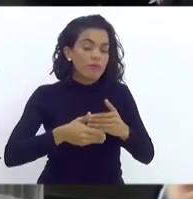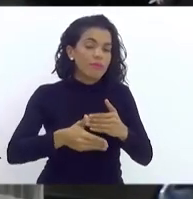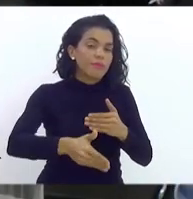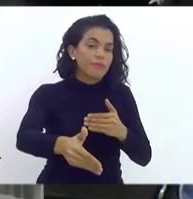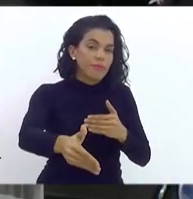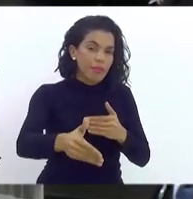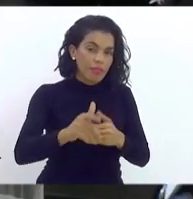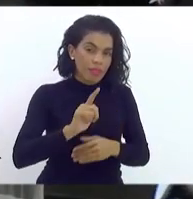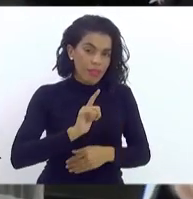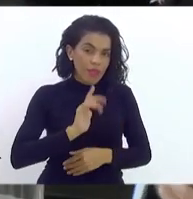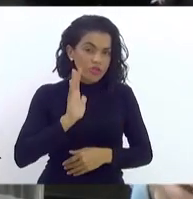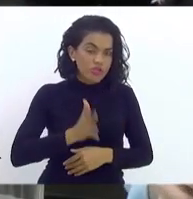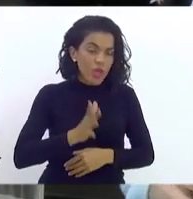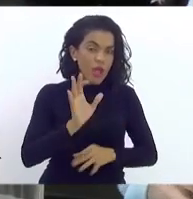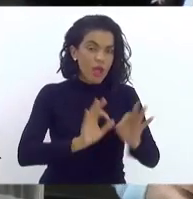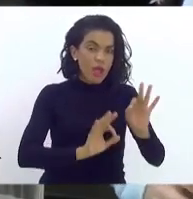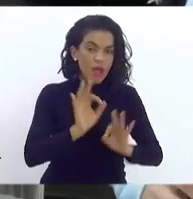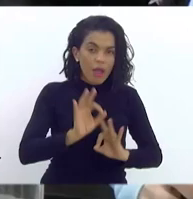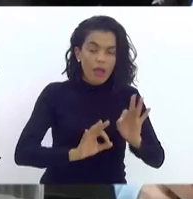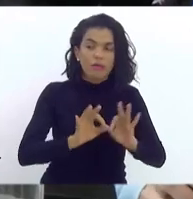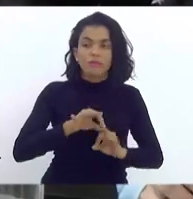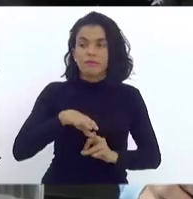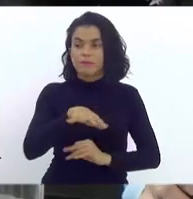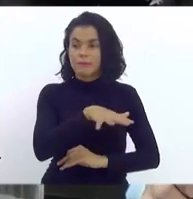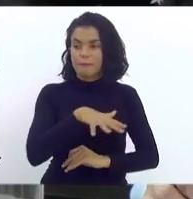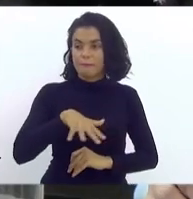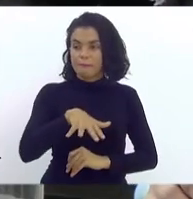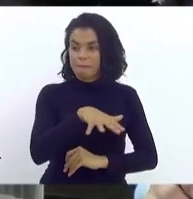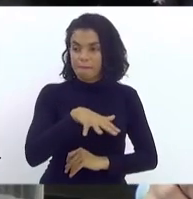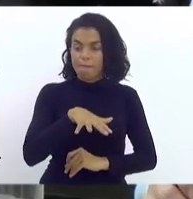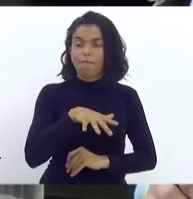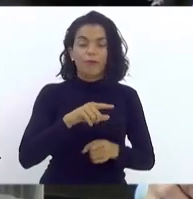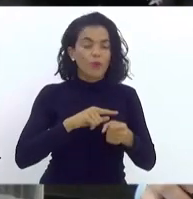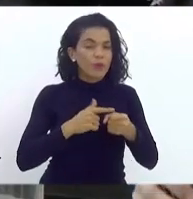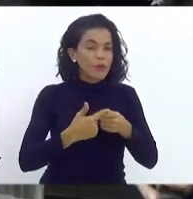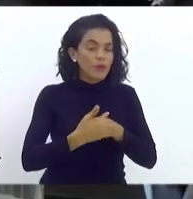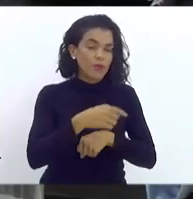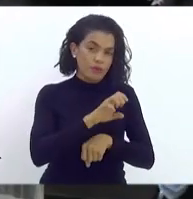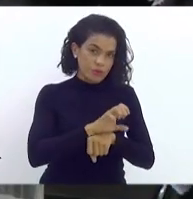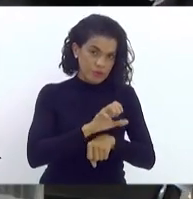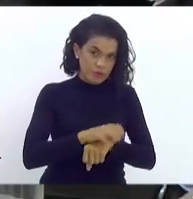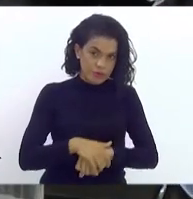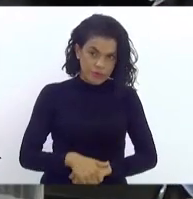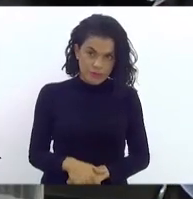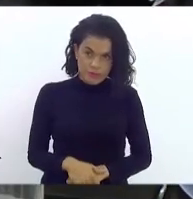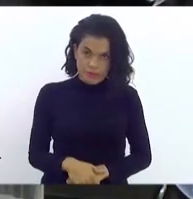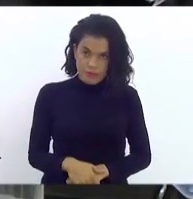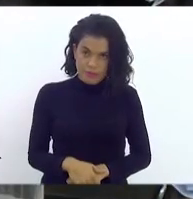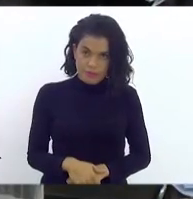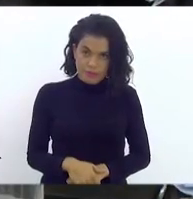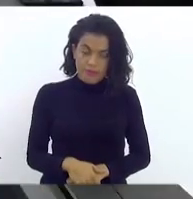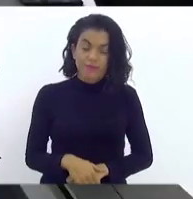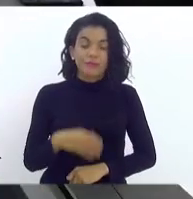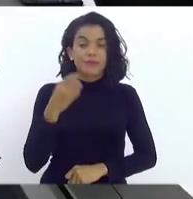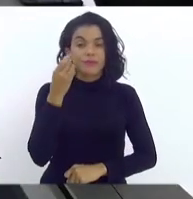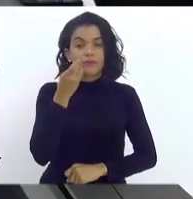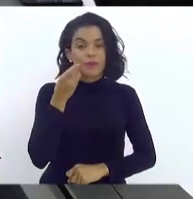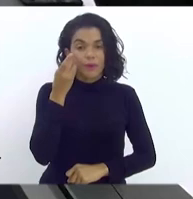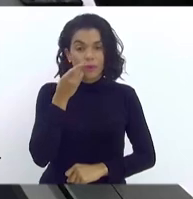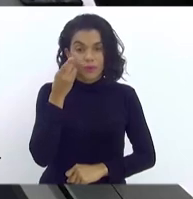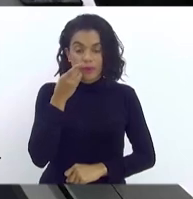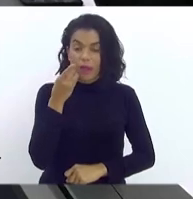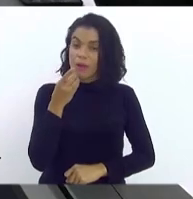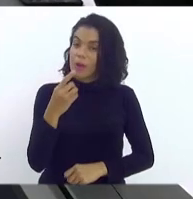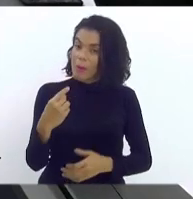coisa em andamento nessa região do interior do estado. Deputado, até